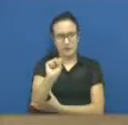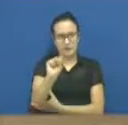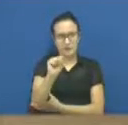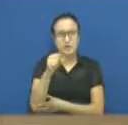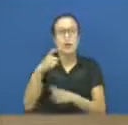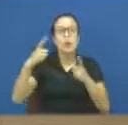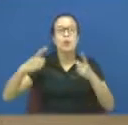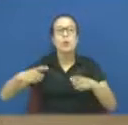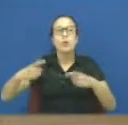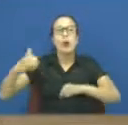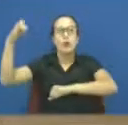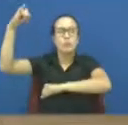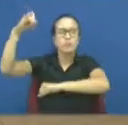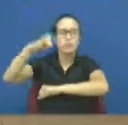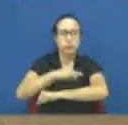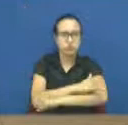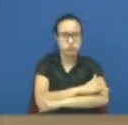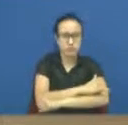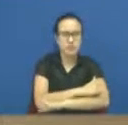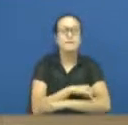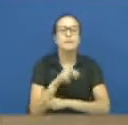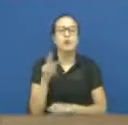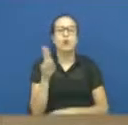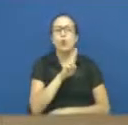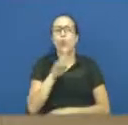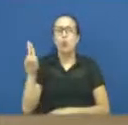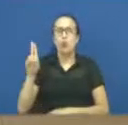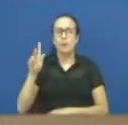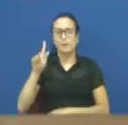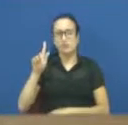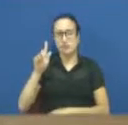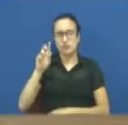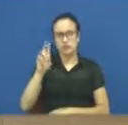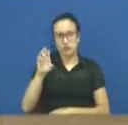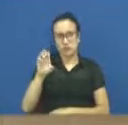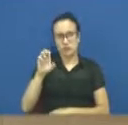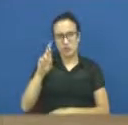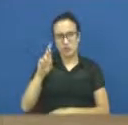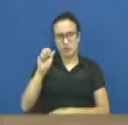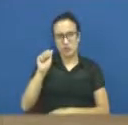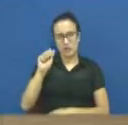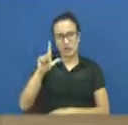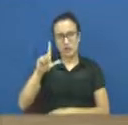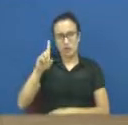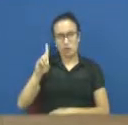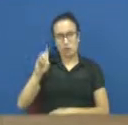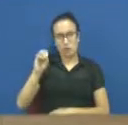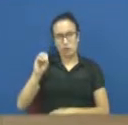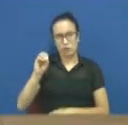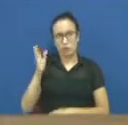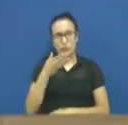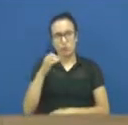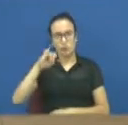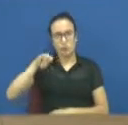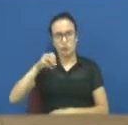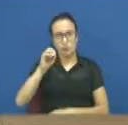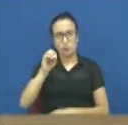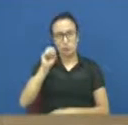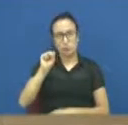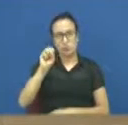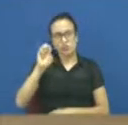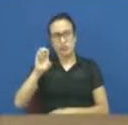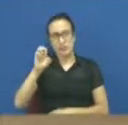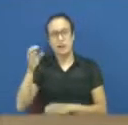Geraldo José Soares, AA, UBS, Unidade Básica de Saúde do Jardim Aeroporto, no município